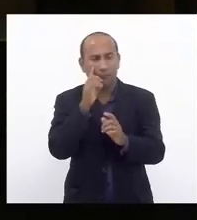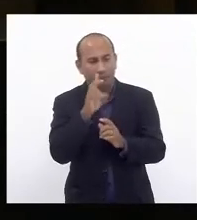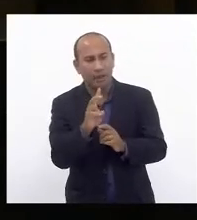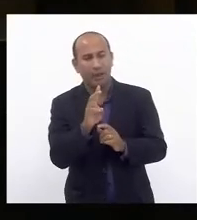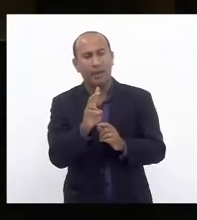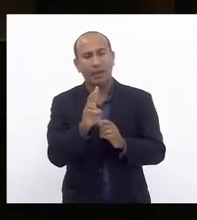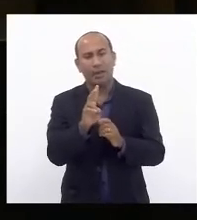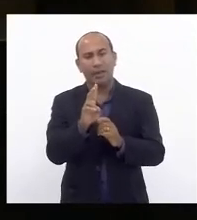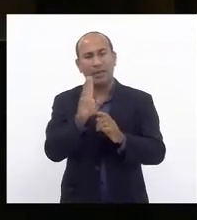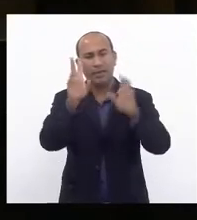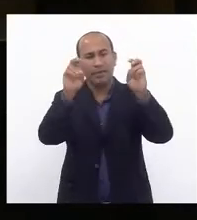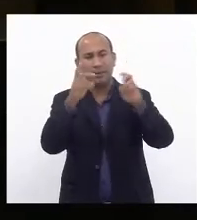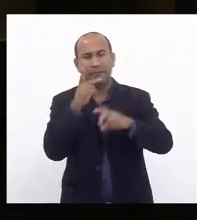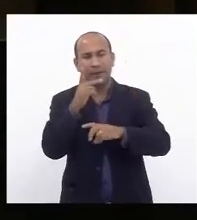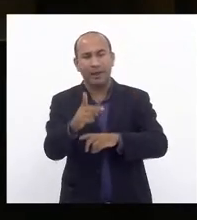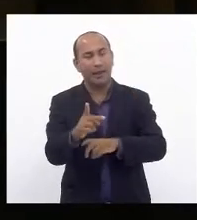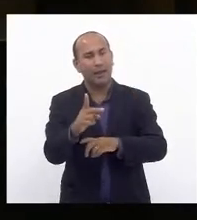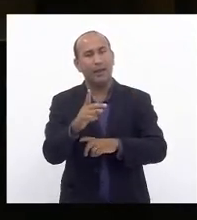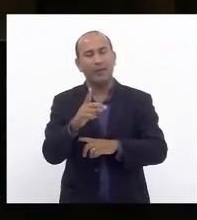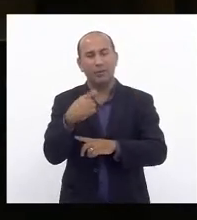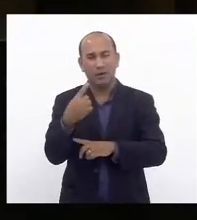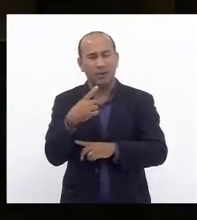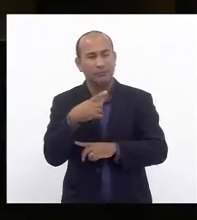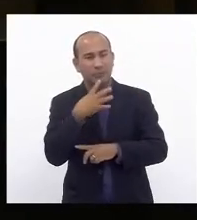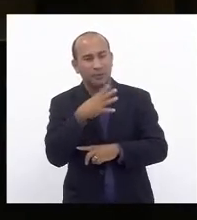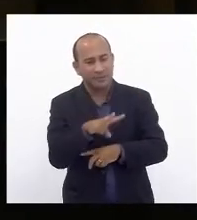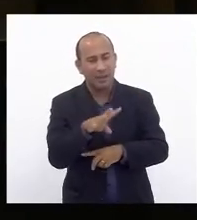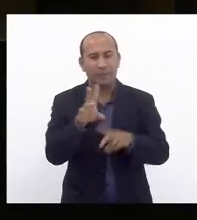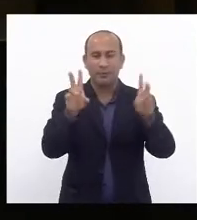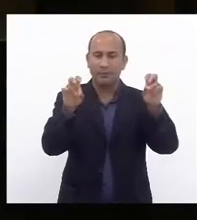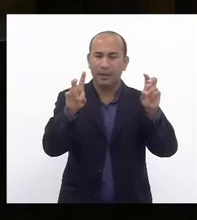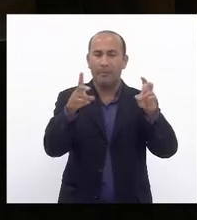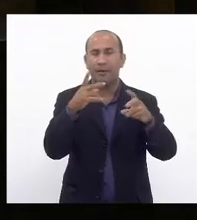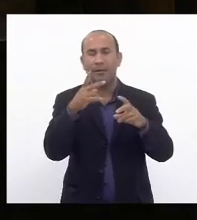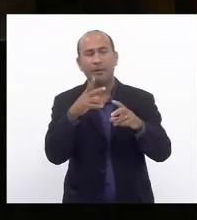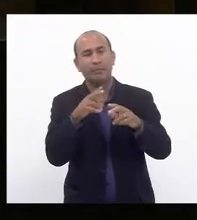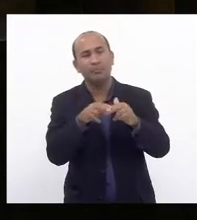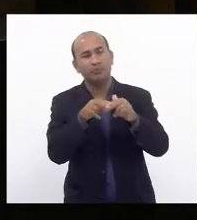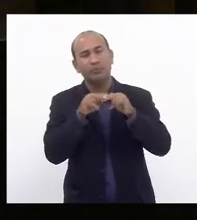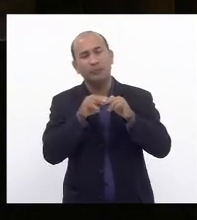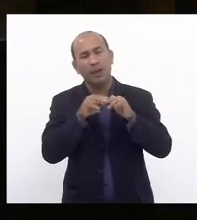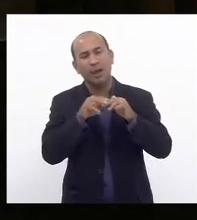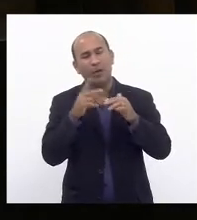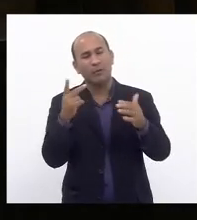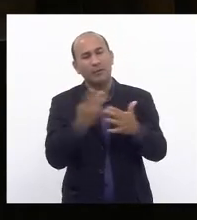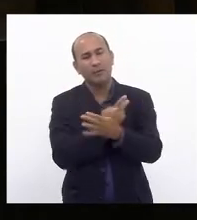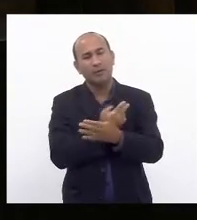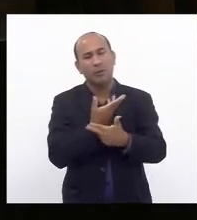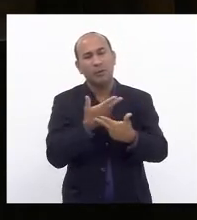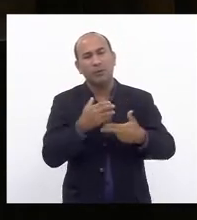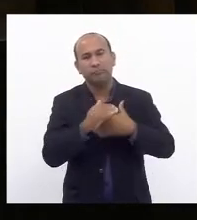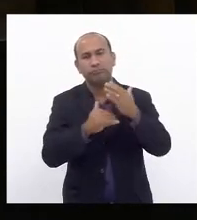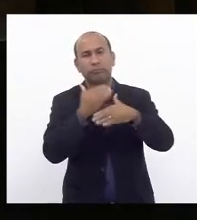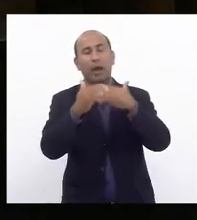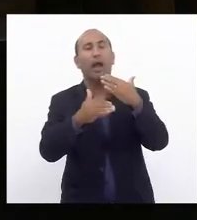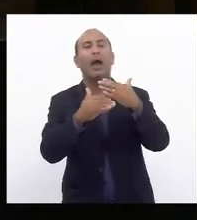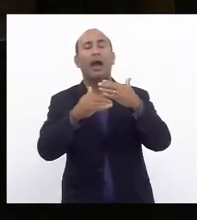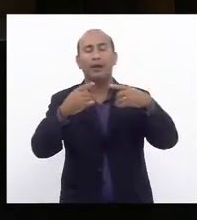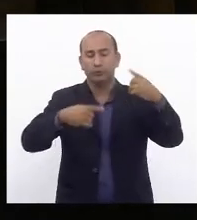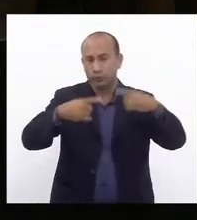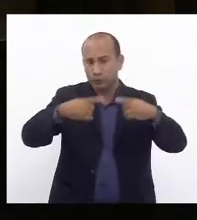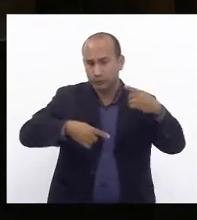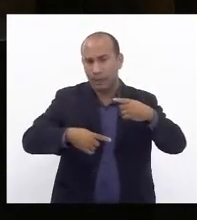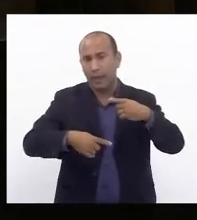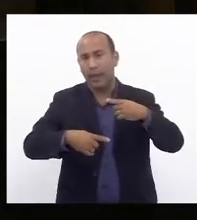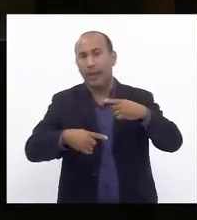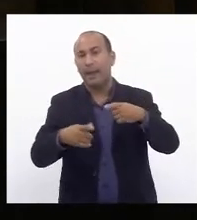a gente tem uma certa ignorância sobre alguns temas, né, deputado Mimar? Mas à medida que as coisas vão avançando e as temáticas vão sendo discutidas, a primeira